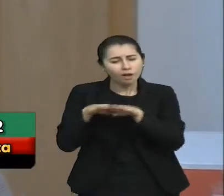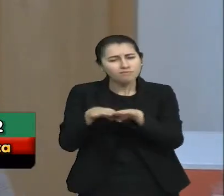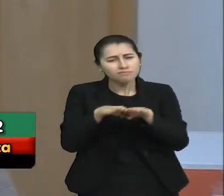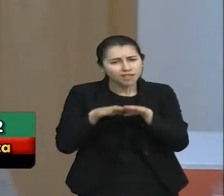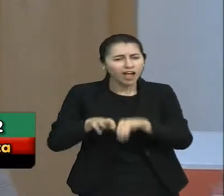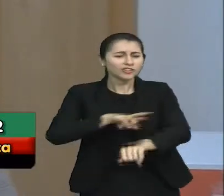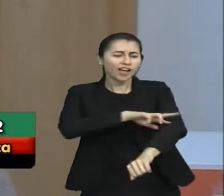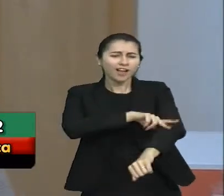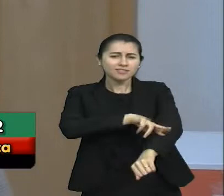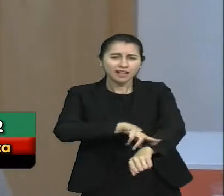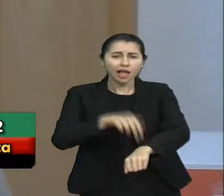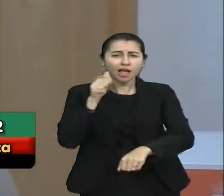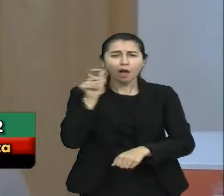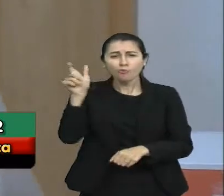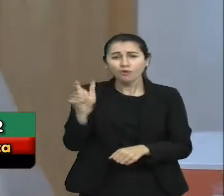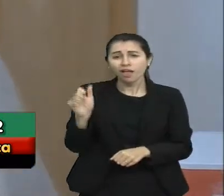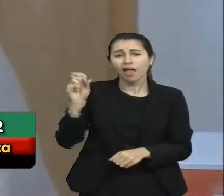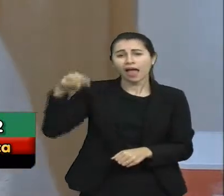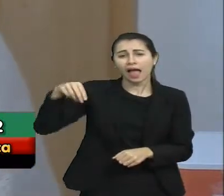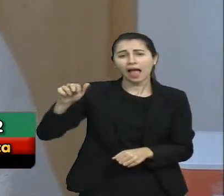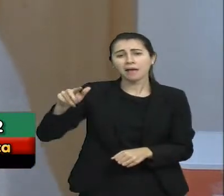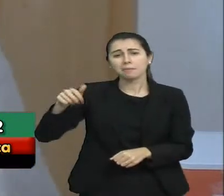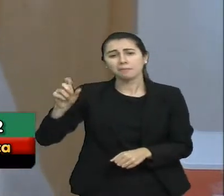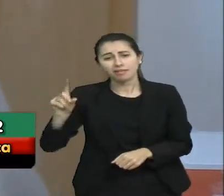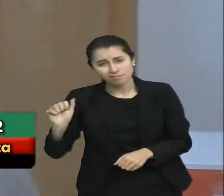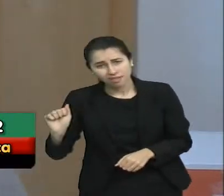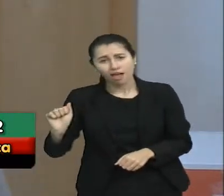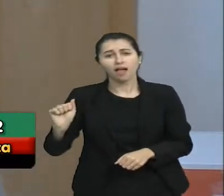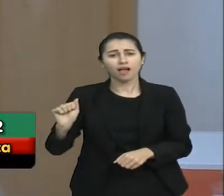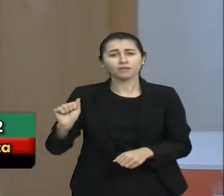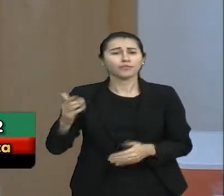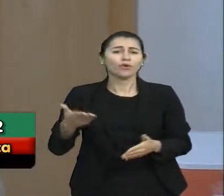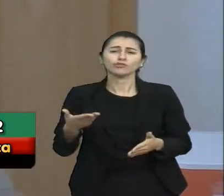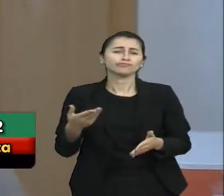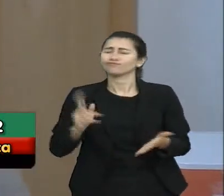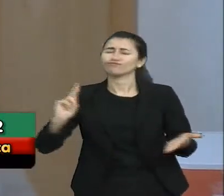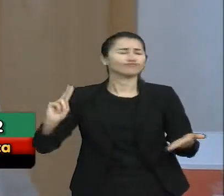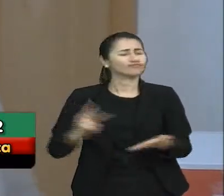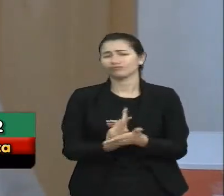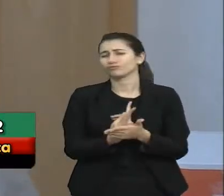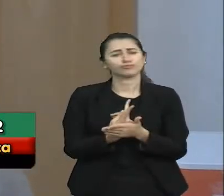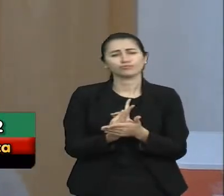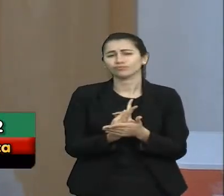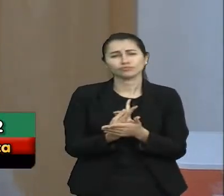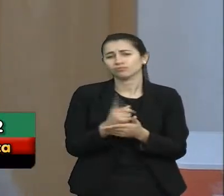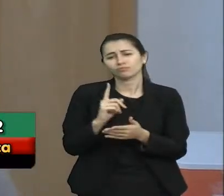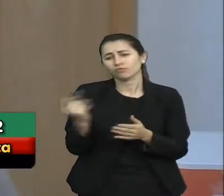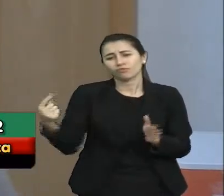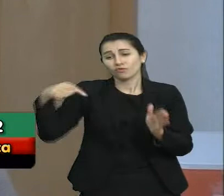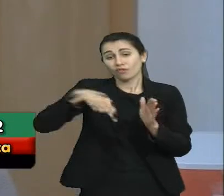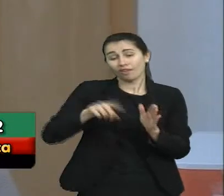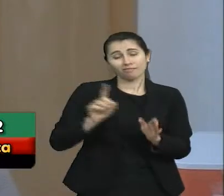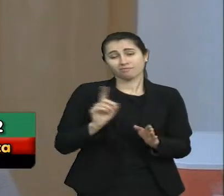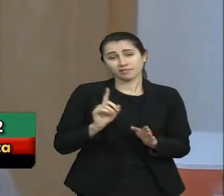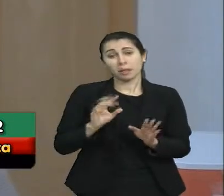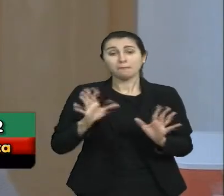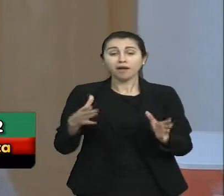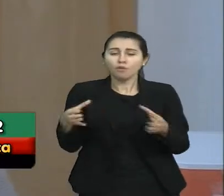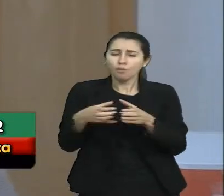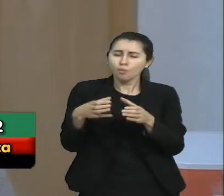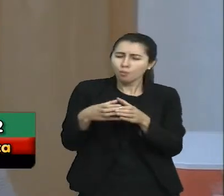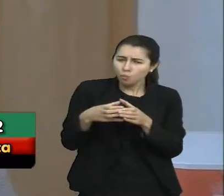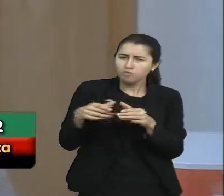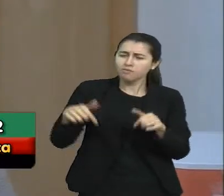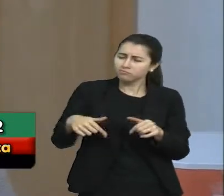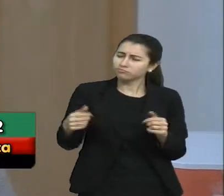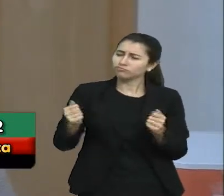França, que teve um imprevisto, não pôde estar aqui conosco, ao qual toda a nossa equipe está aqui representando. Agradeço à